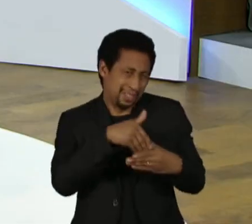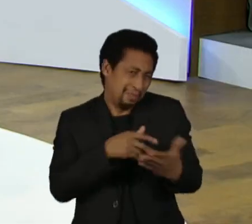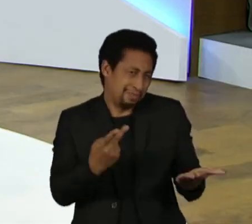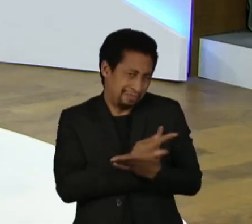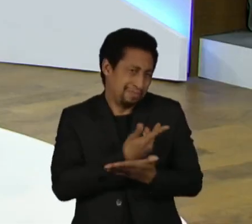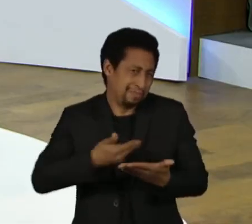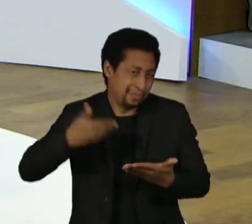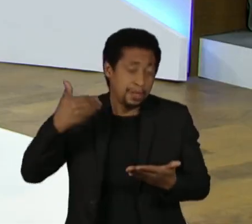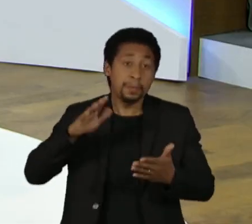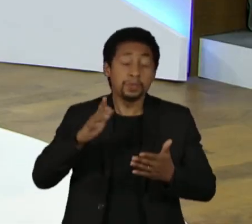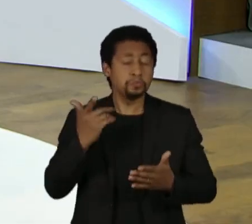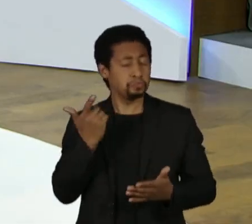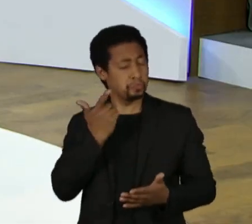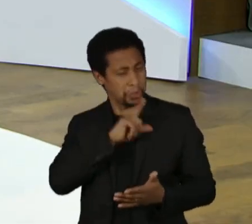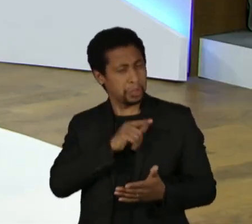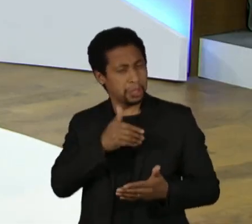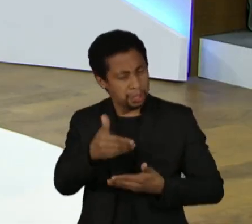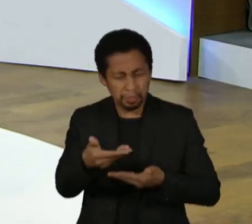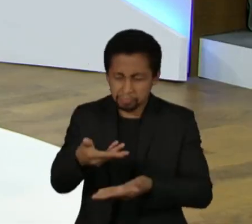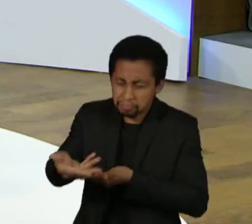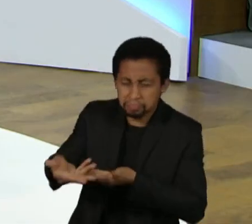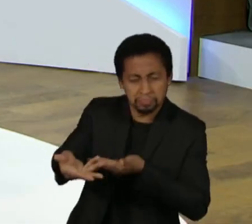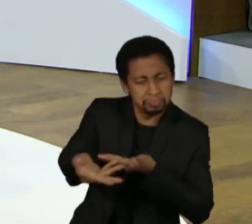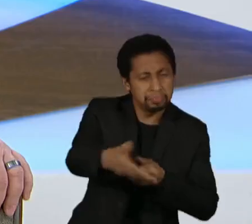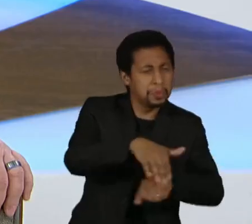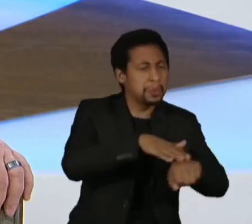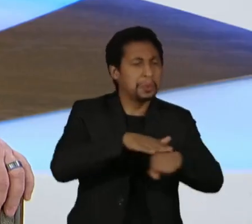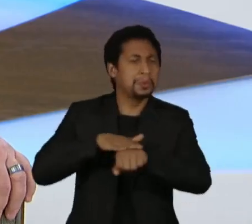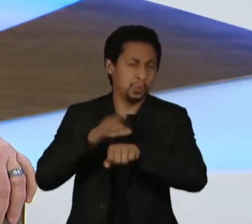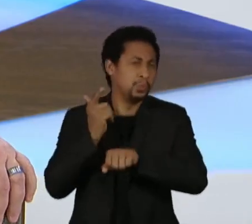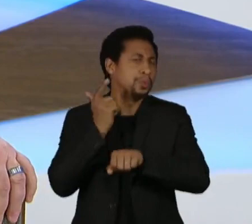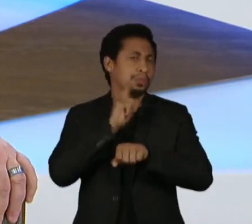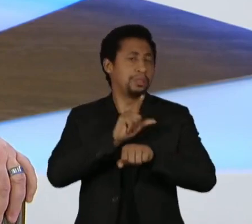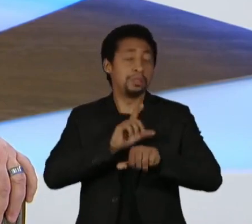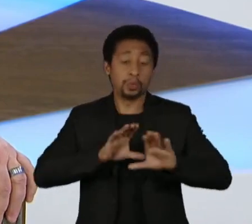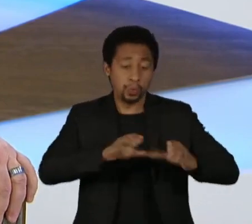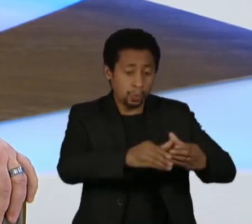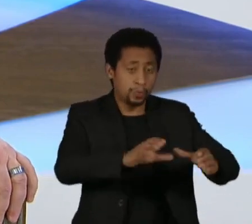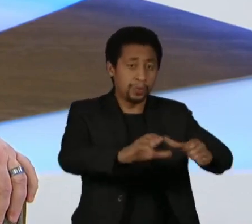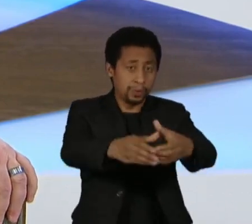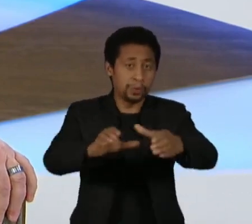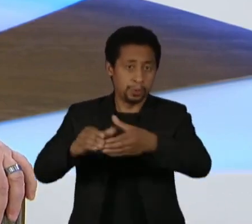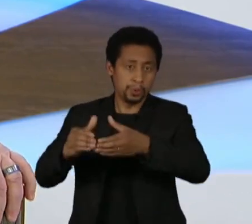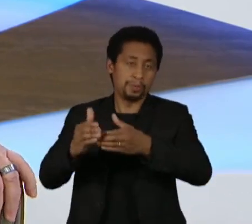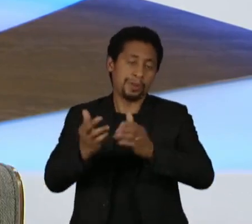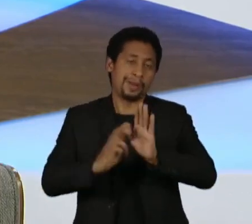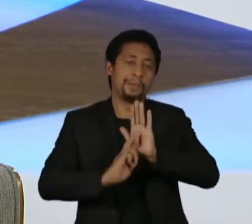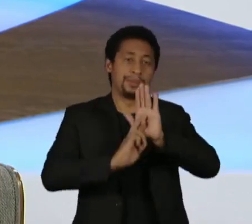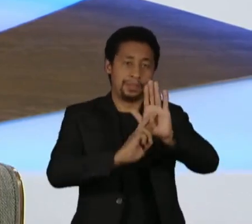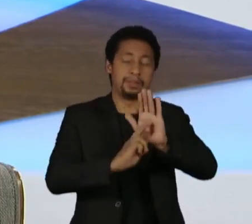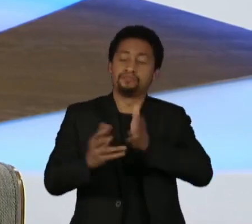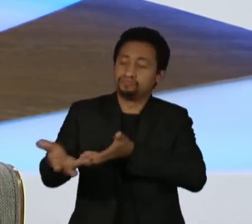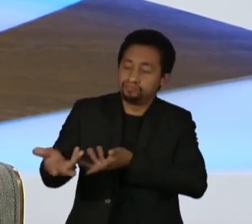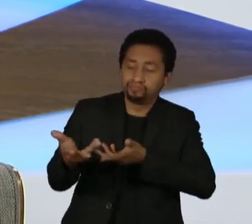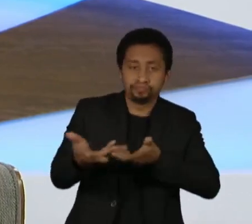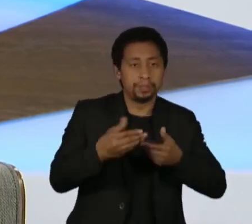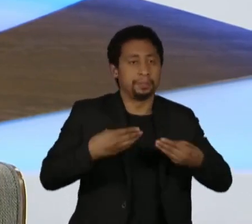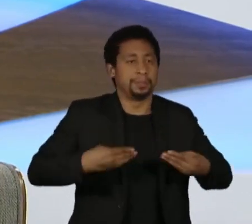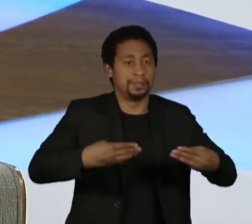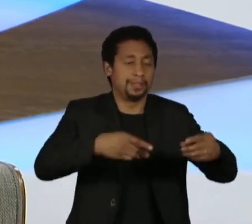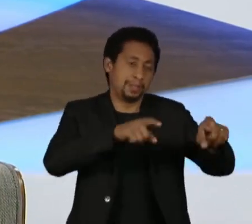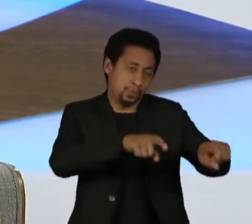diálogo é praticamente todas as entidades representativas de classe já foram recebidas no ministério agricultura tive diálogo